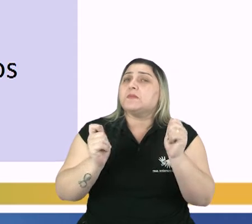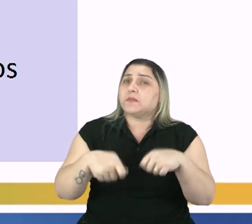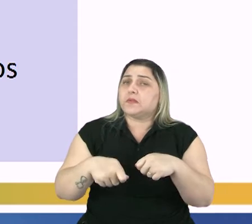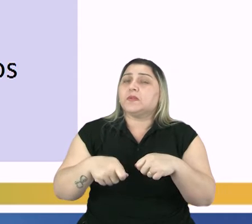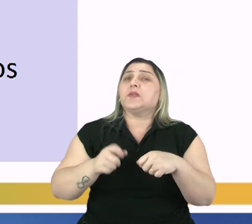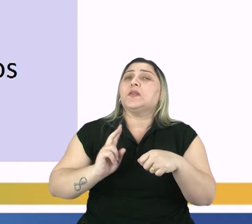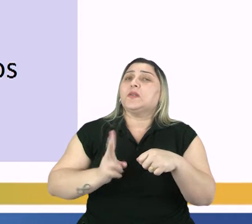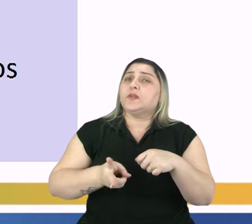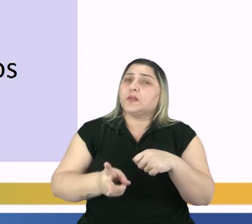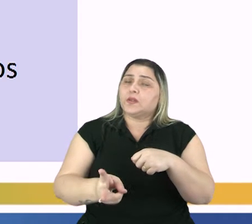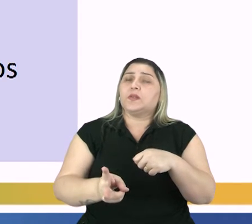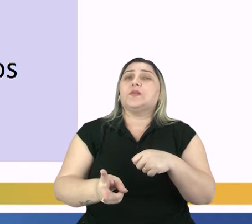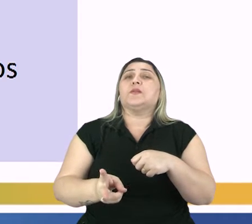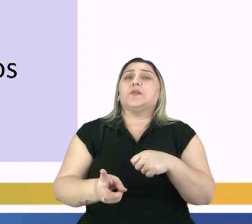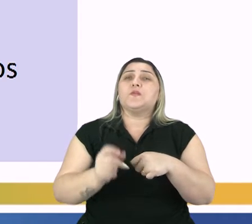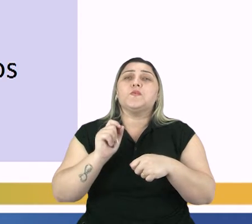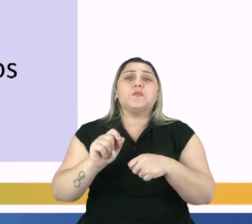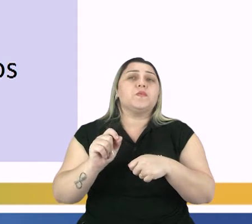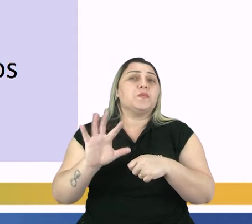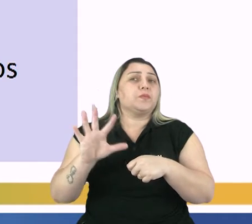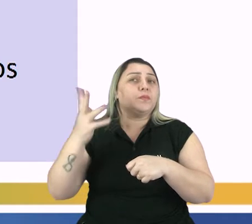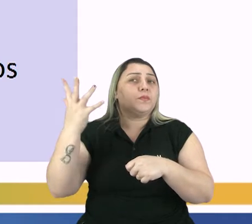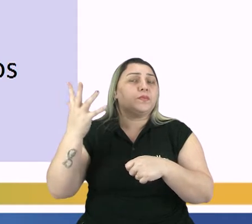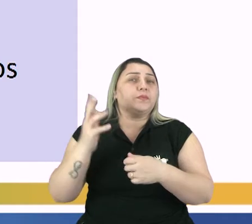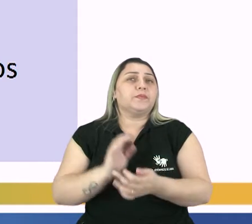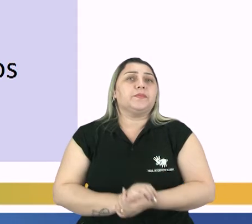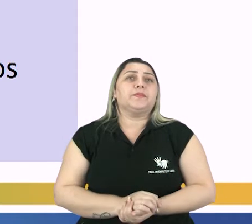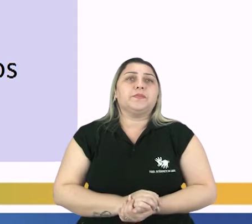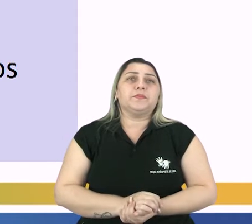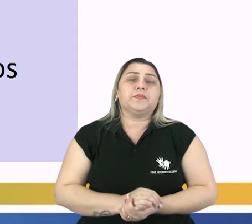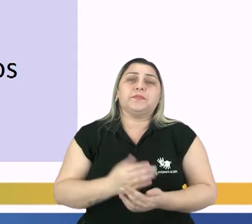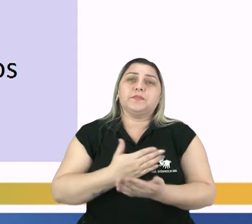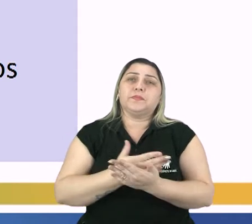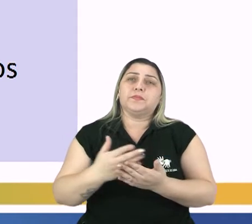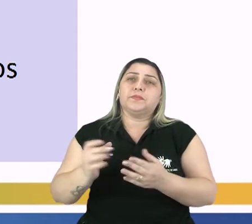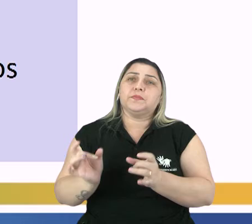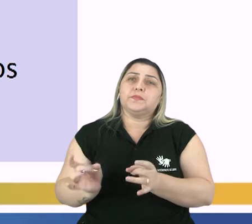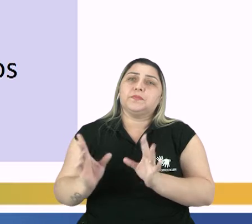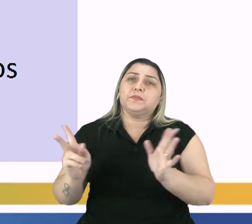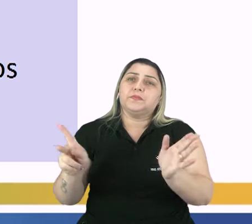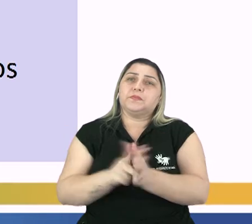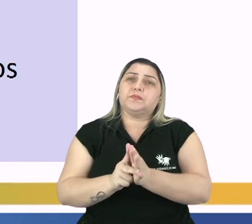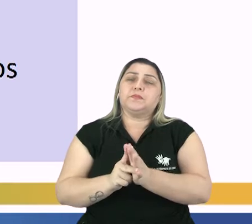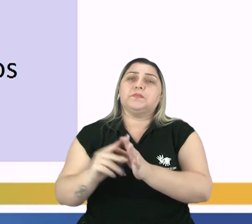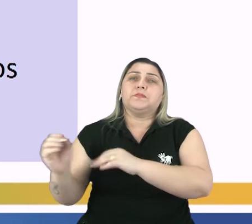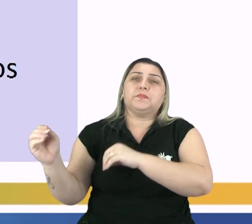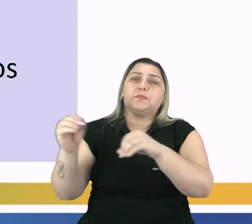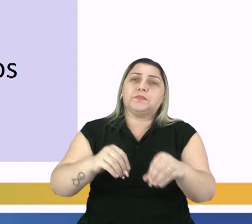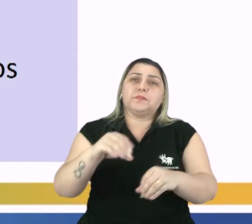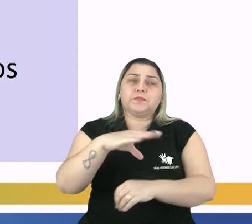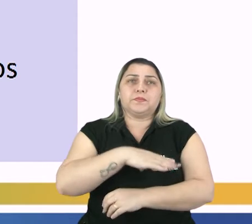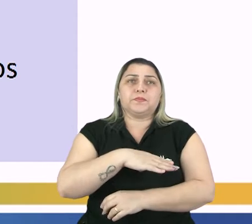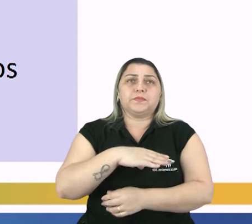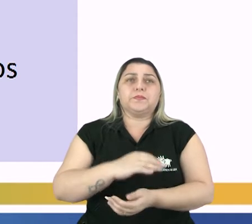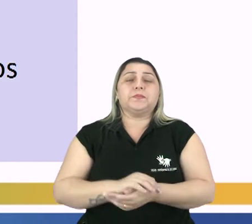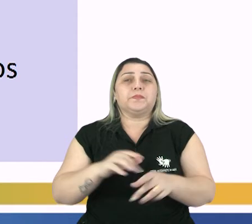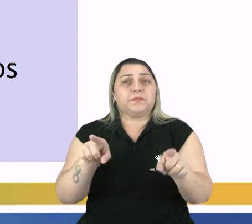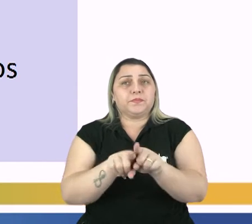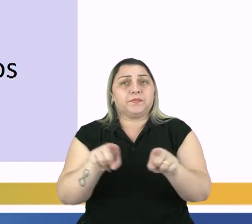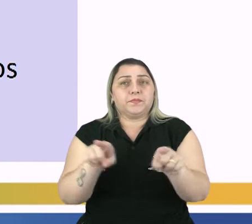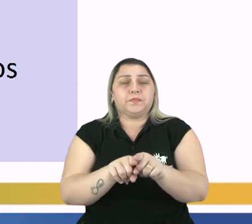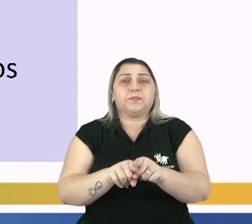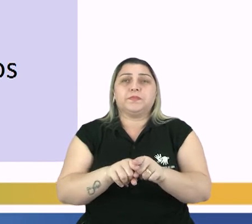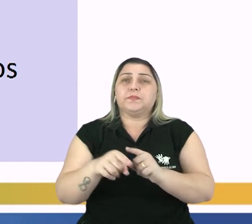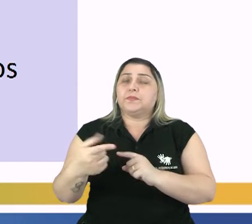condições de acompanhar esse ritmo. O que acontecia? Eles começaram a vender as propriedades e ir para a cidade. Também por